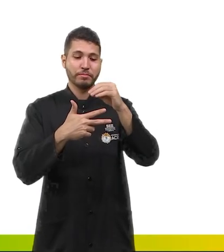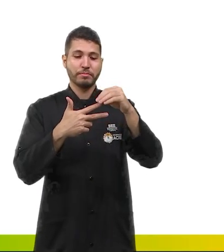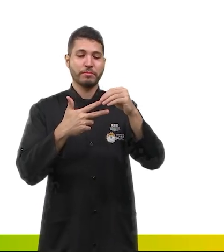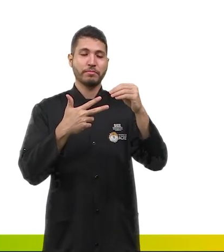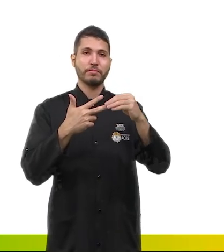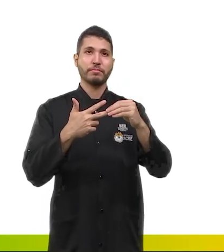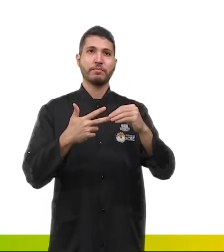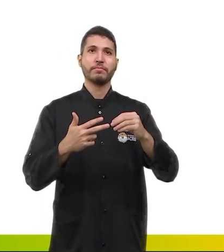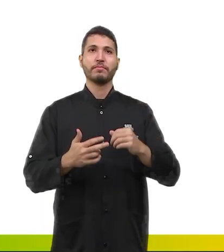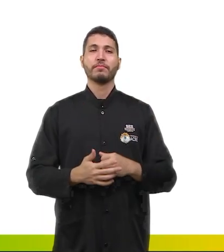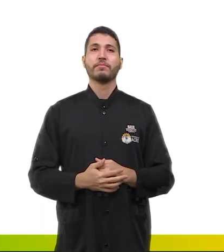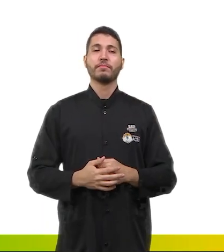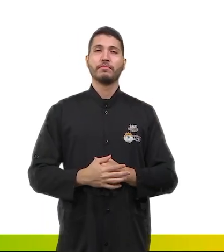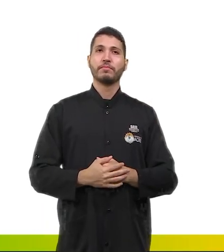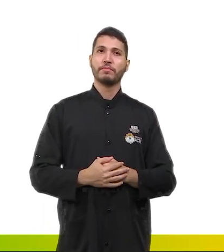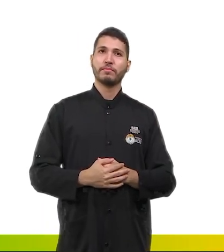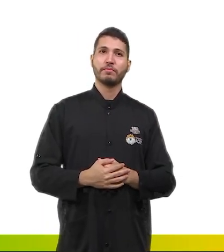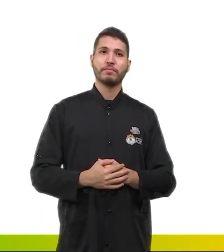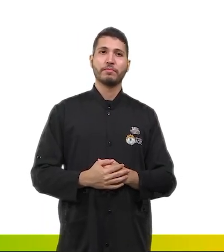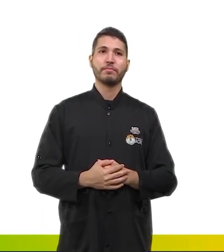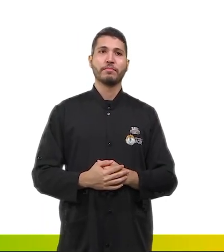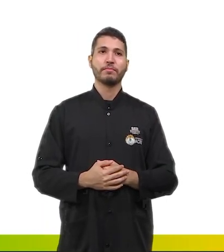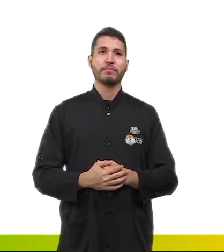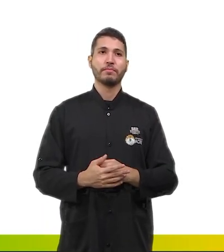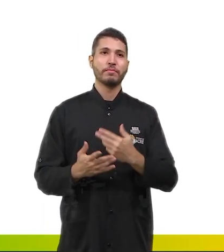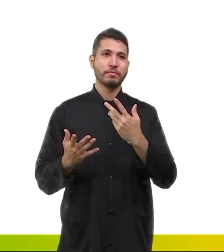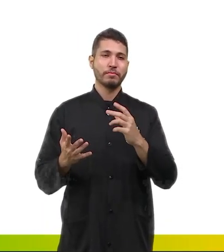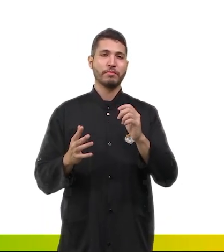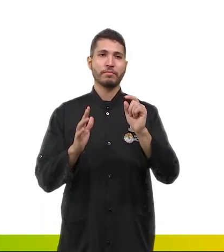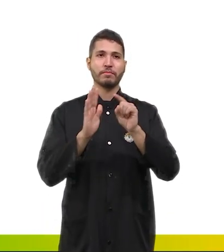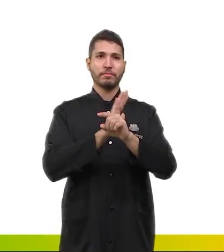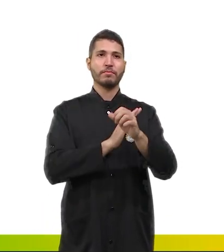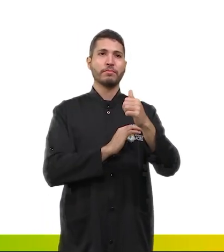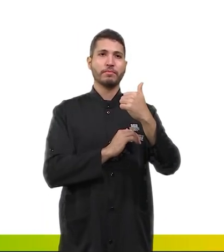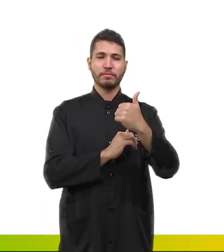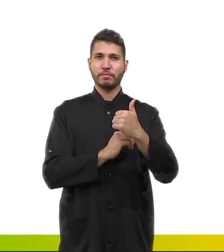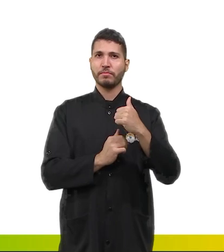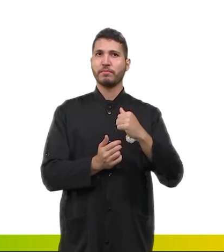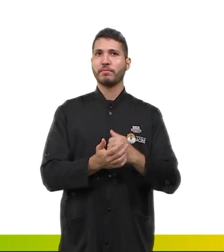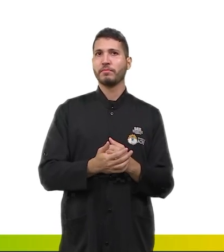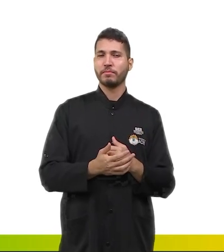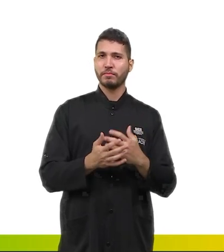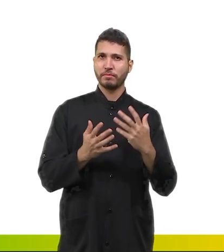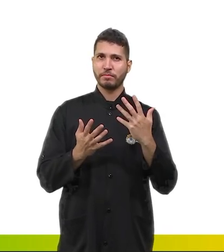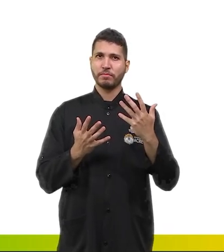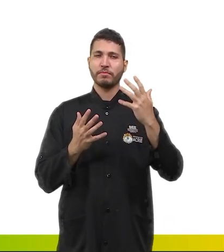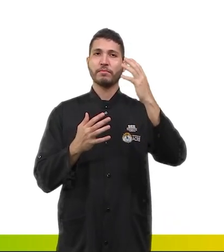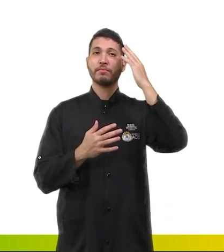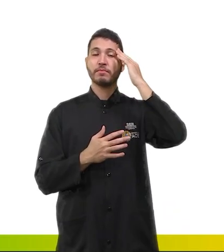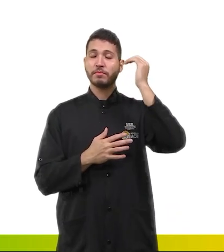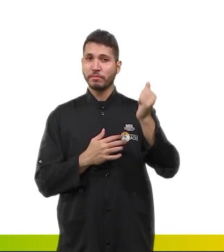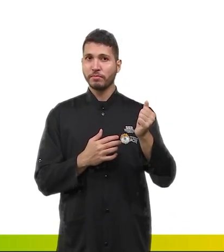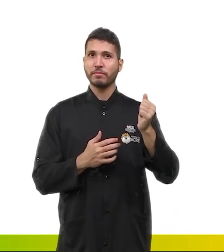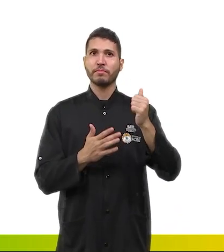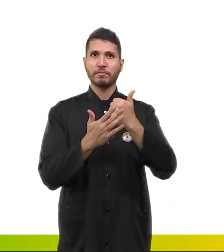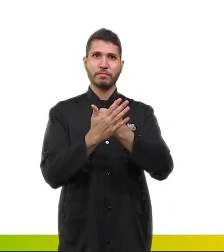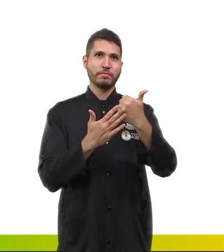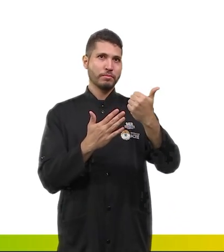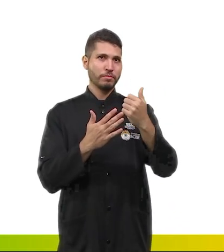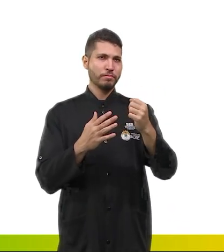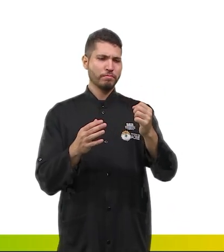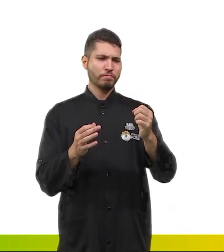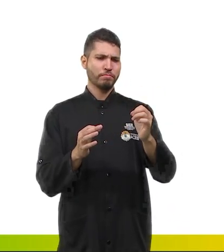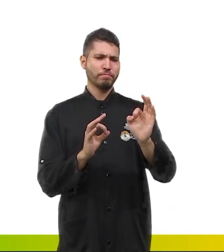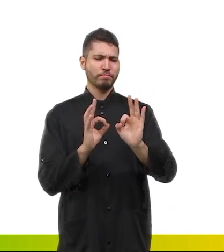entendi um pouco direito. Ele só quer saber qual é a ação, ó, uma ação ótima, ela tem que ser ótima,